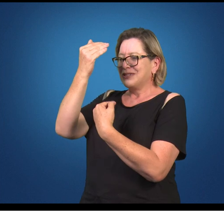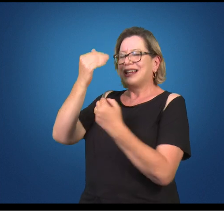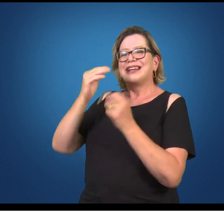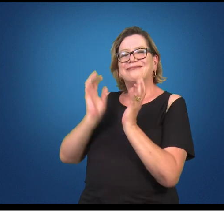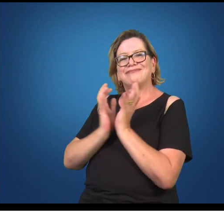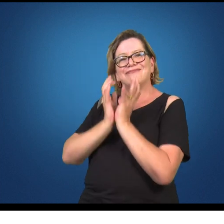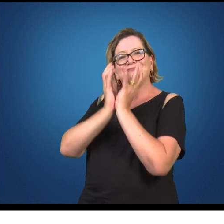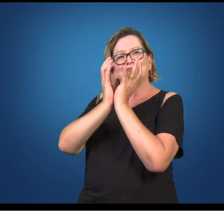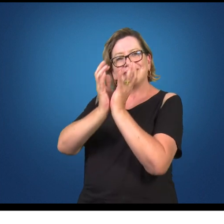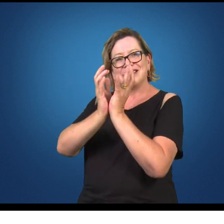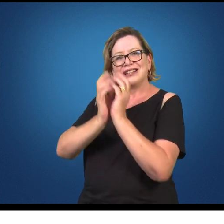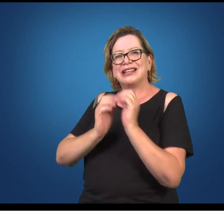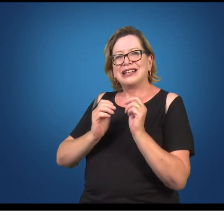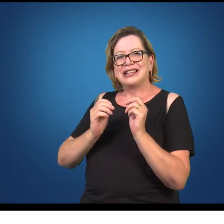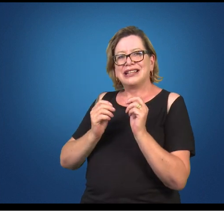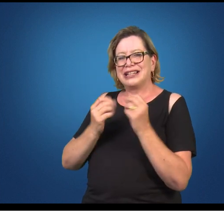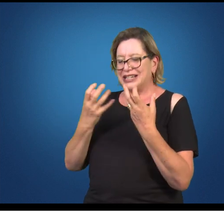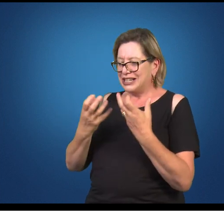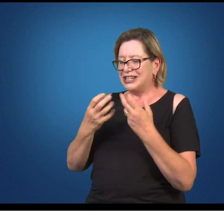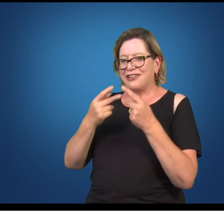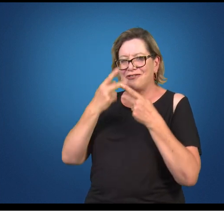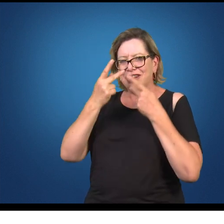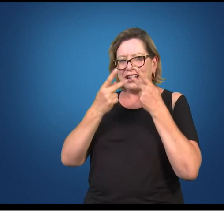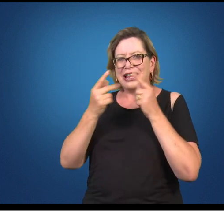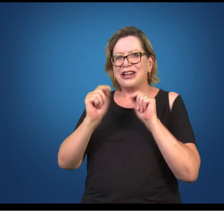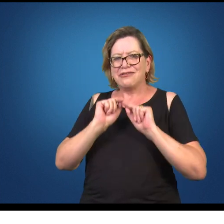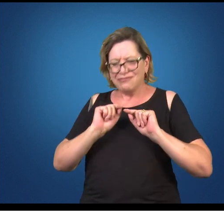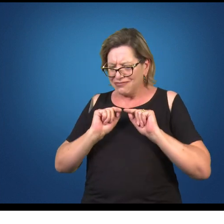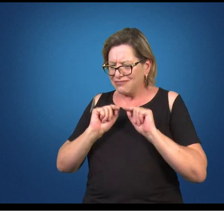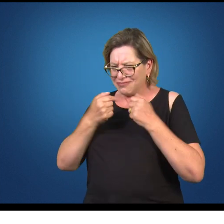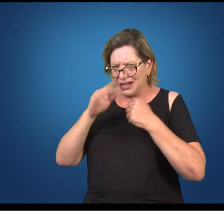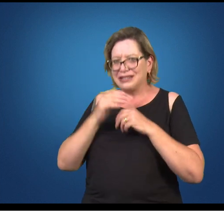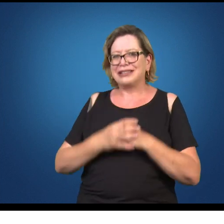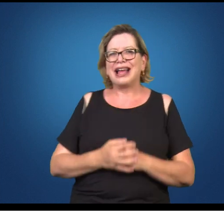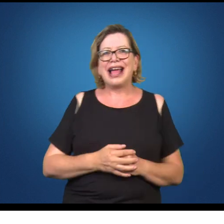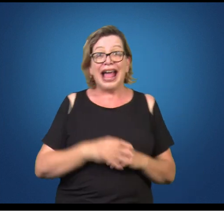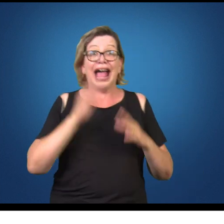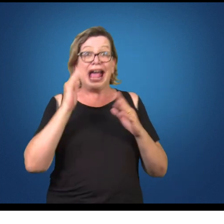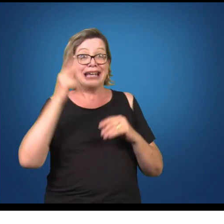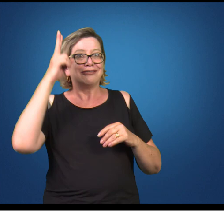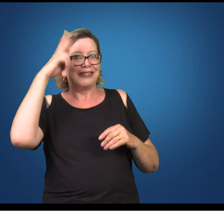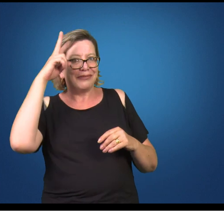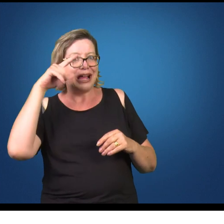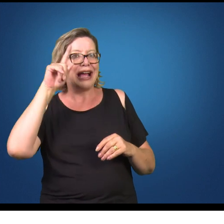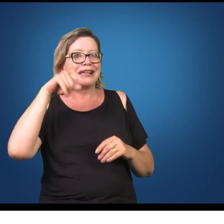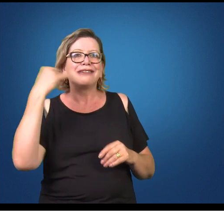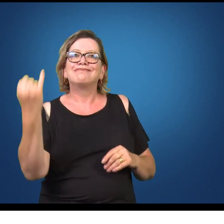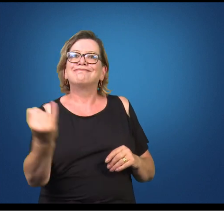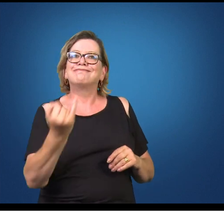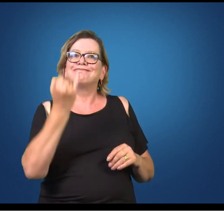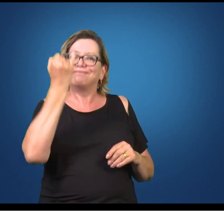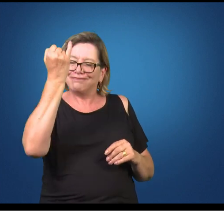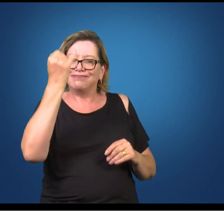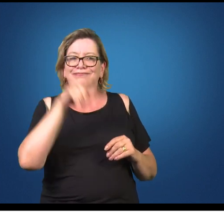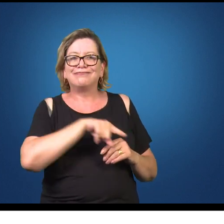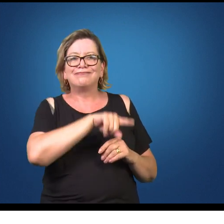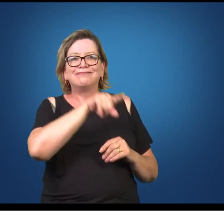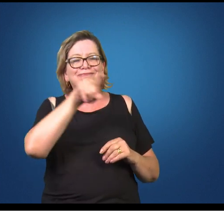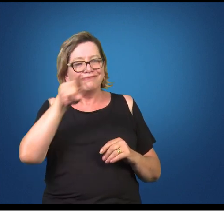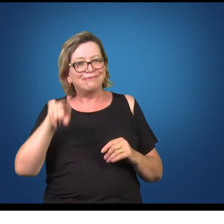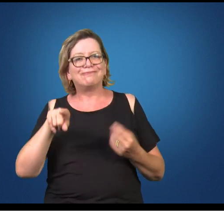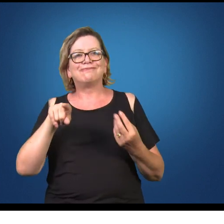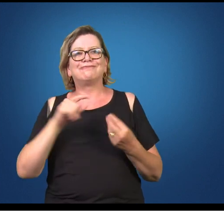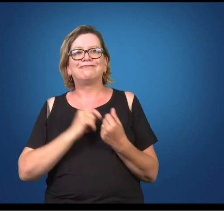pela participação. Gostaria de fazer mais alguma consideração? Acho que só reforçar essa importância mesmo, que vocês